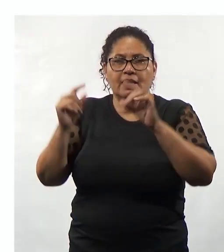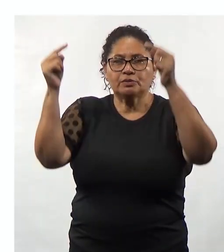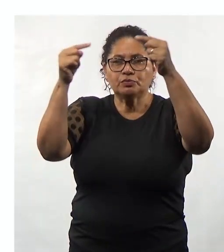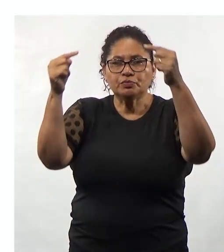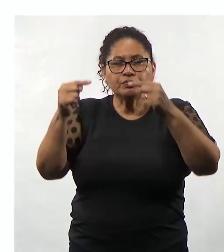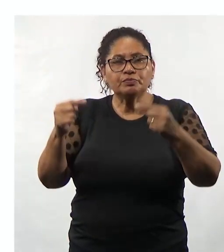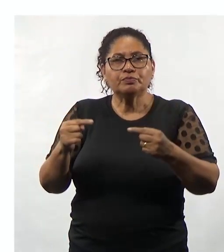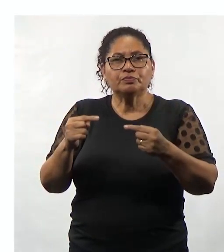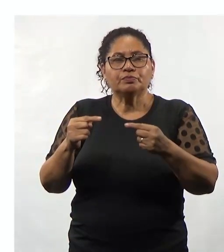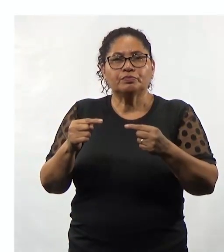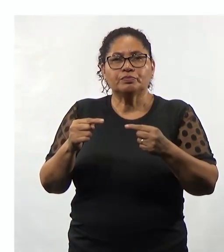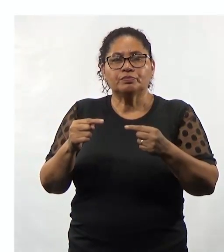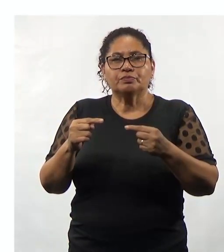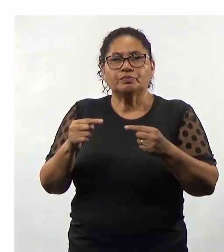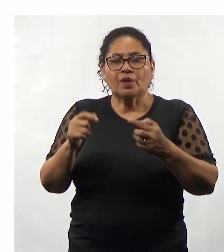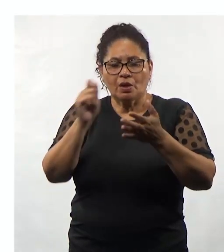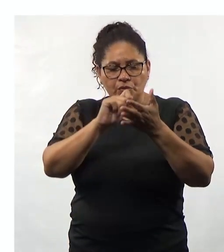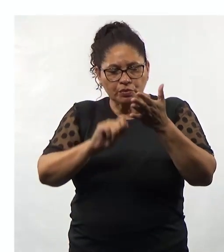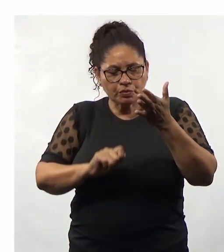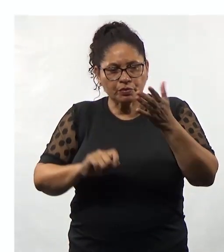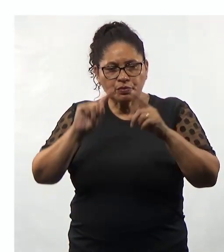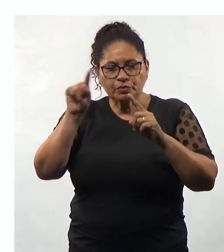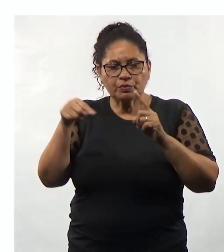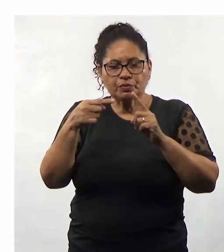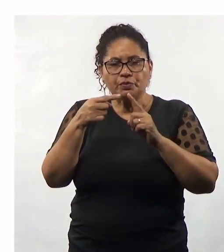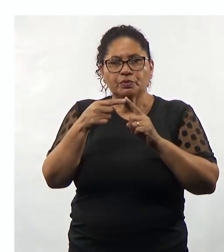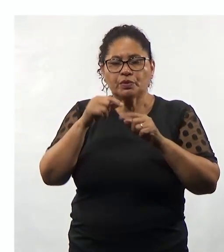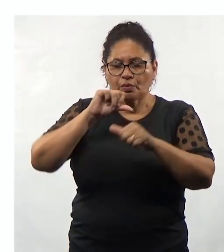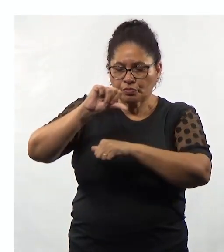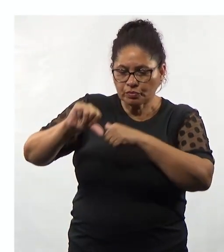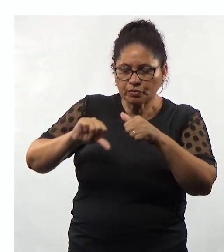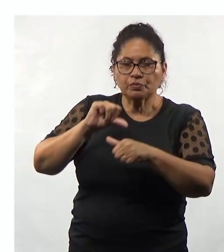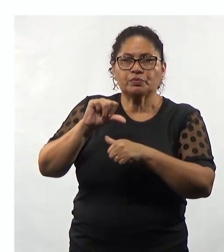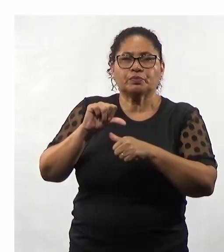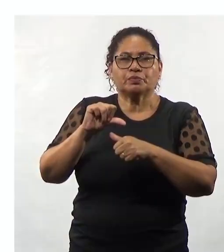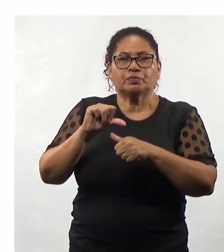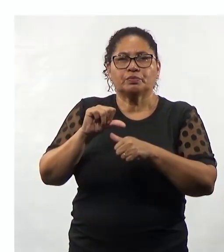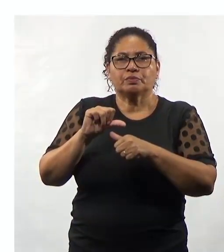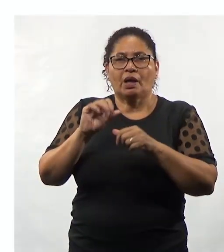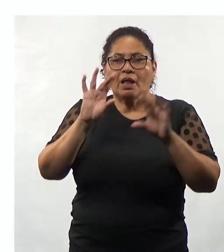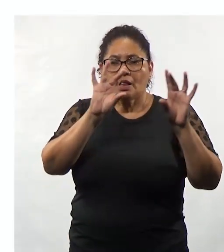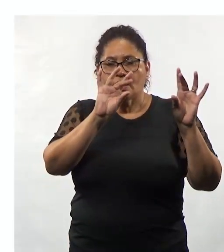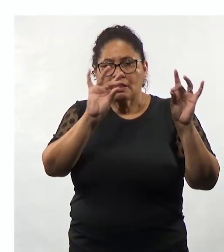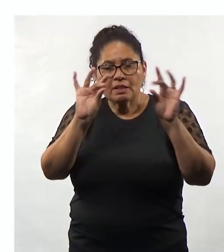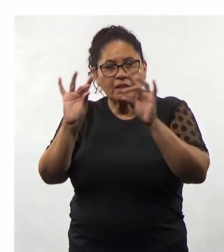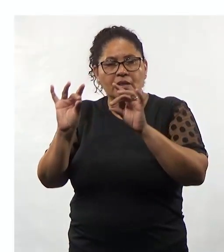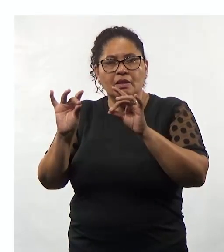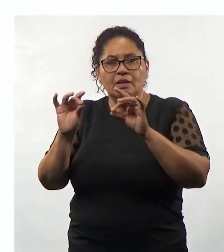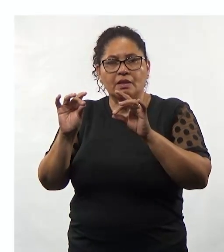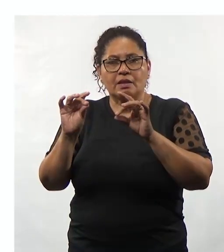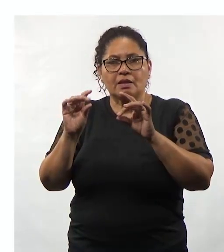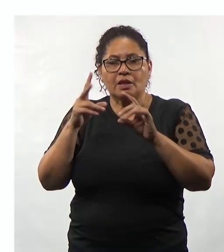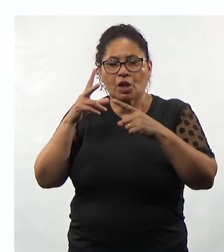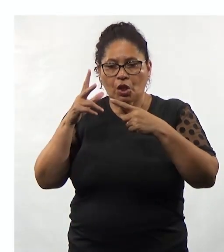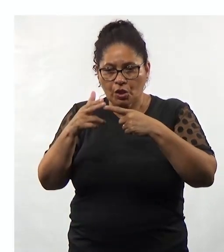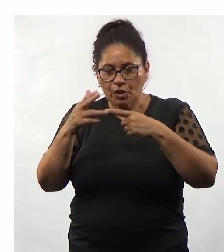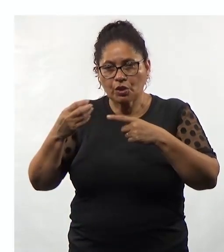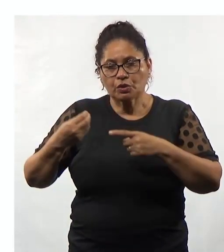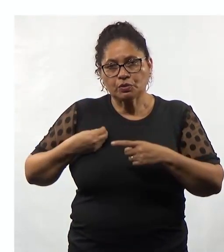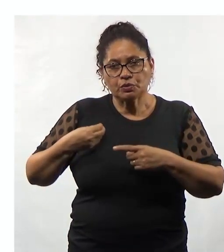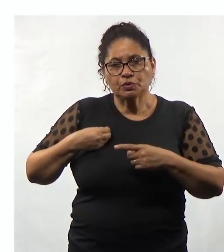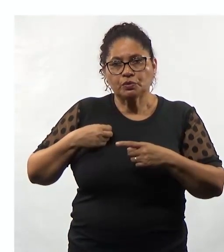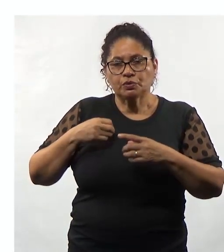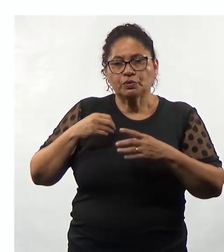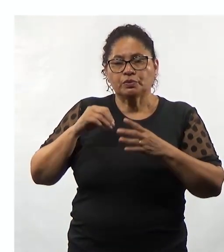detalhar critérios, item, descrição, objetivo e forma de avaliação, definir a nota de